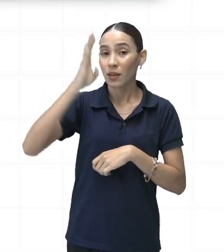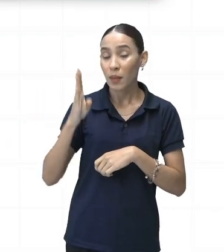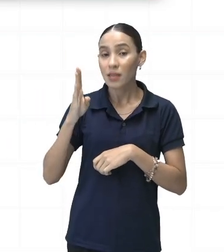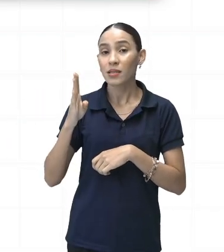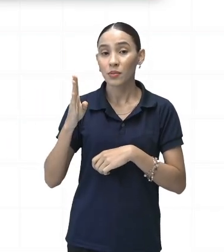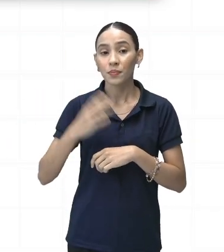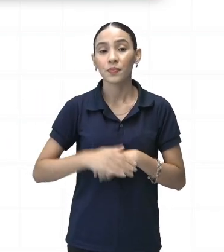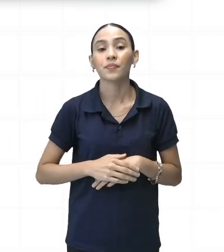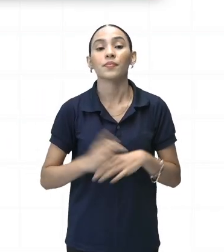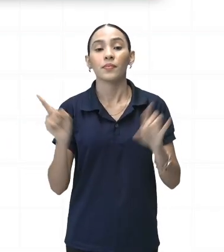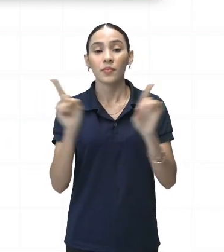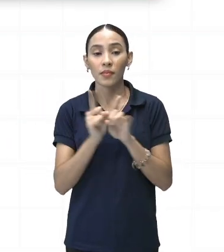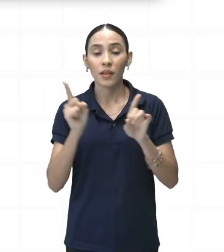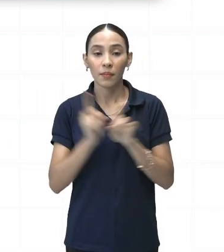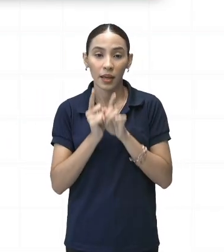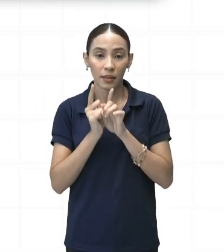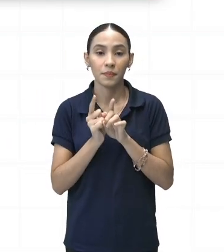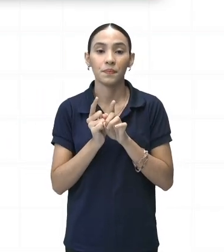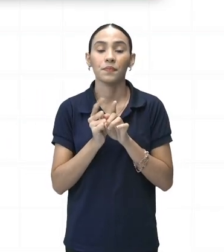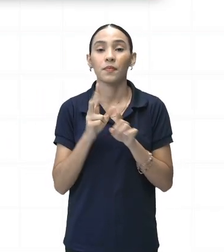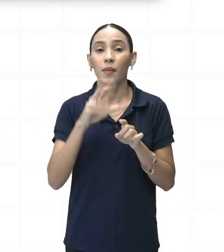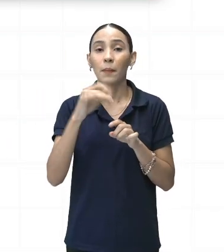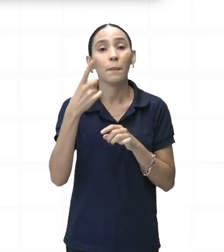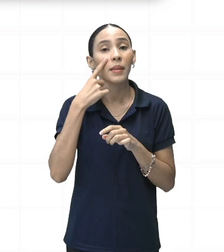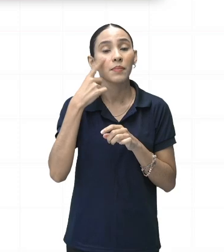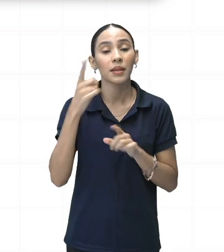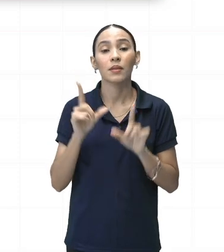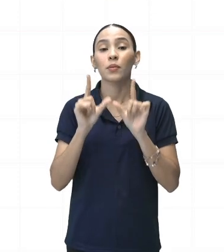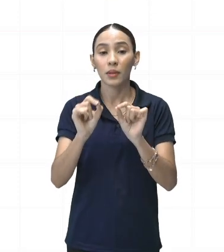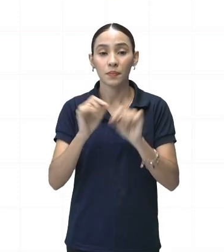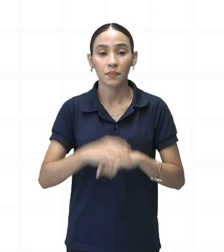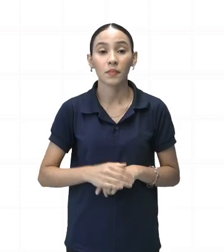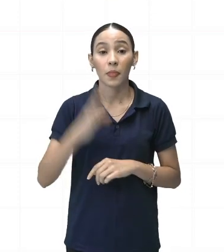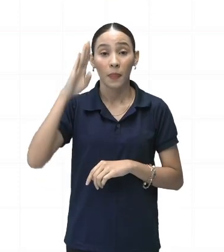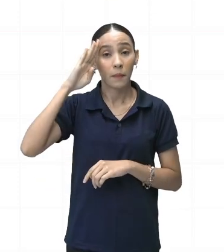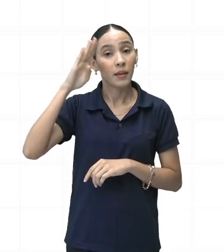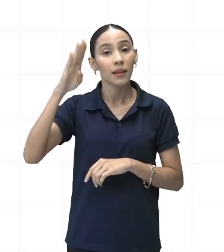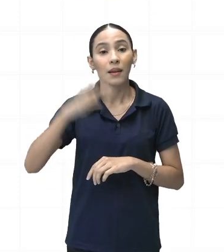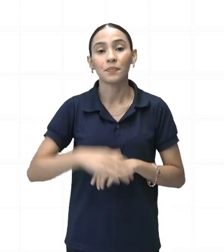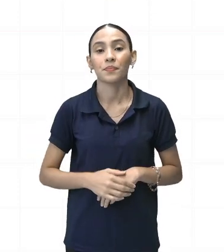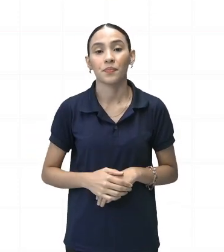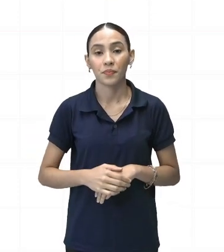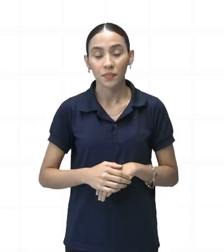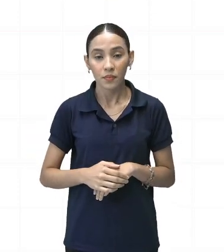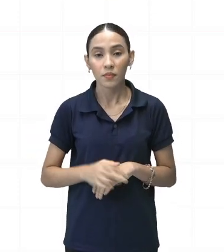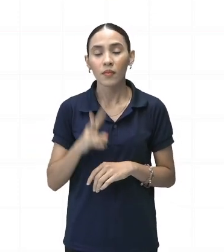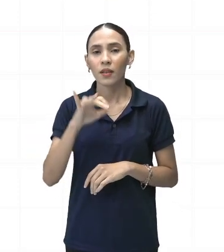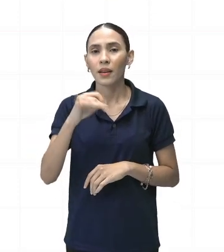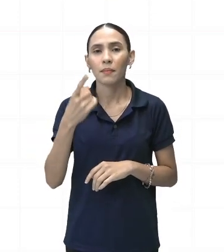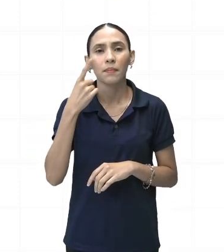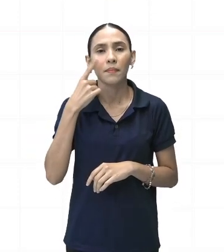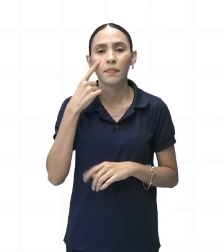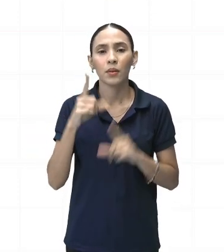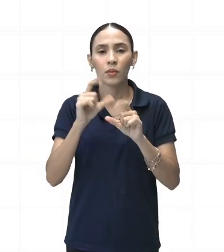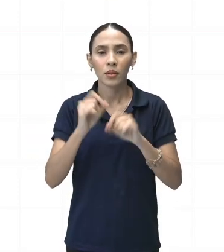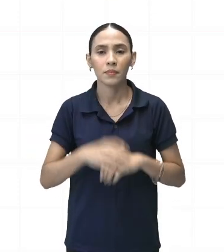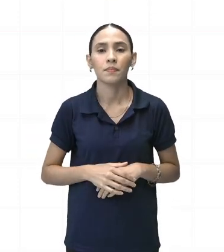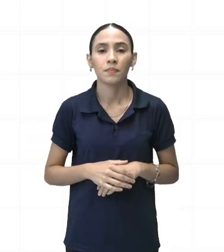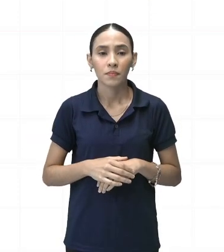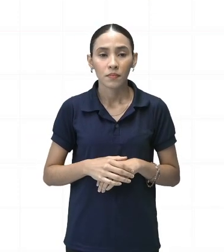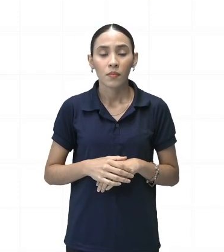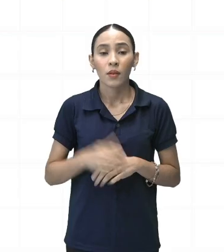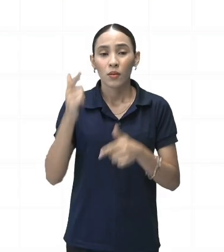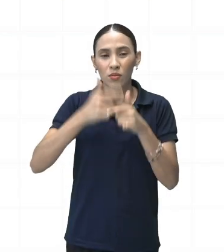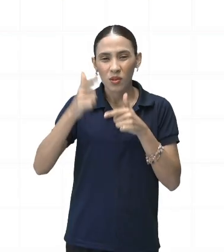momento. Além da questão abolicionista, vamos observar também a questão militar. em que nós vamos observar o